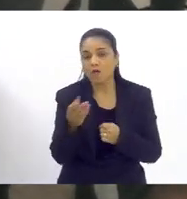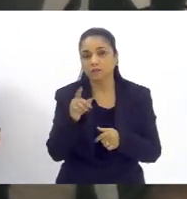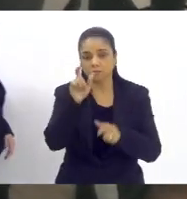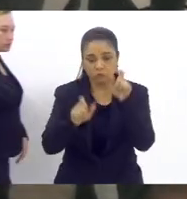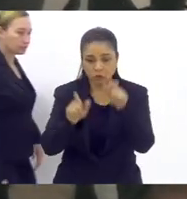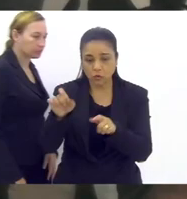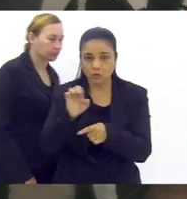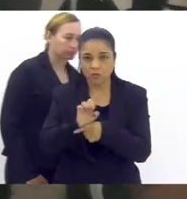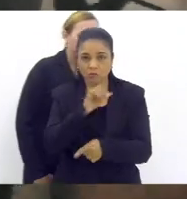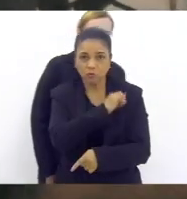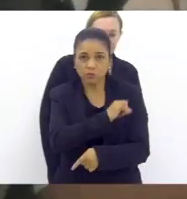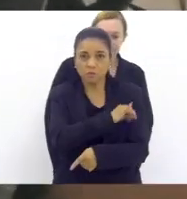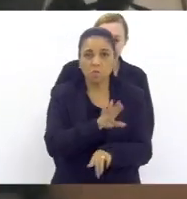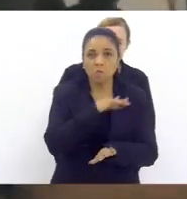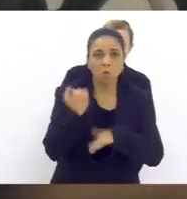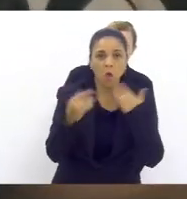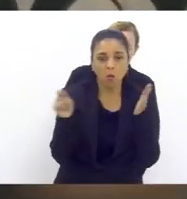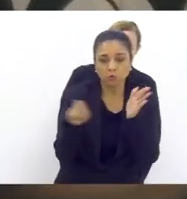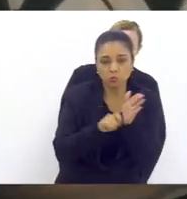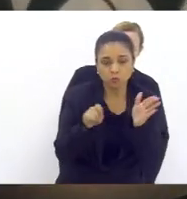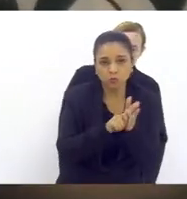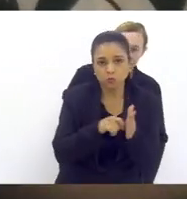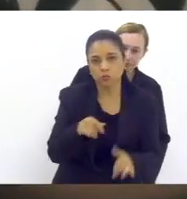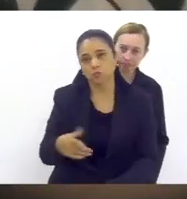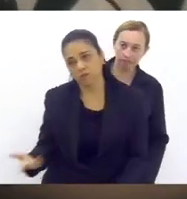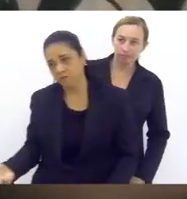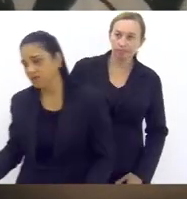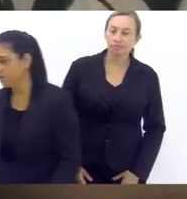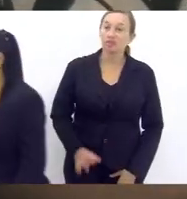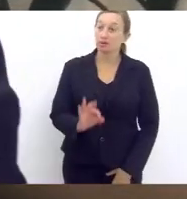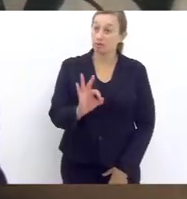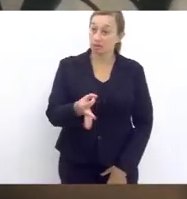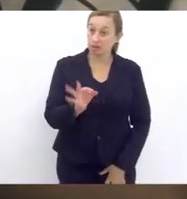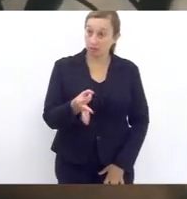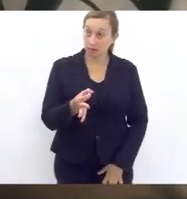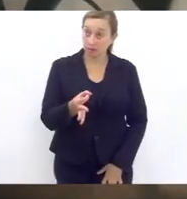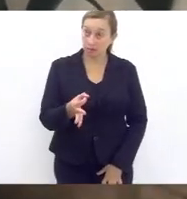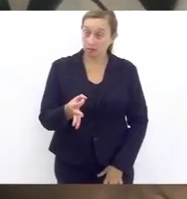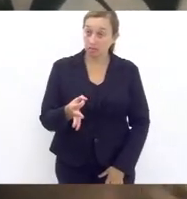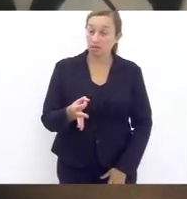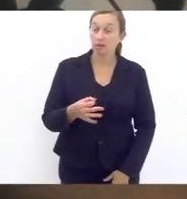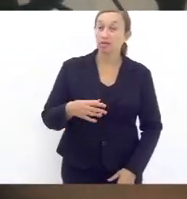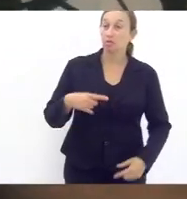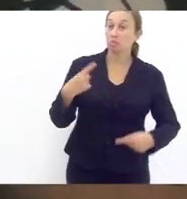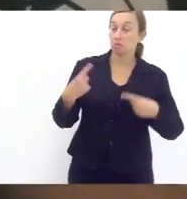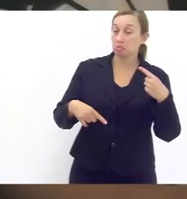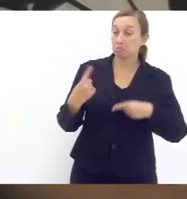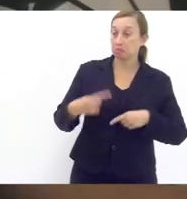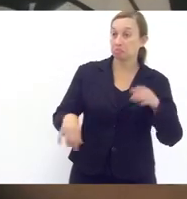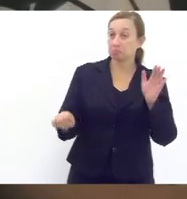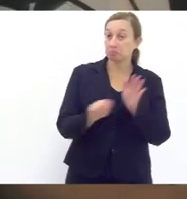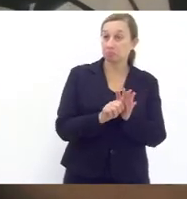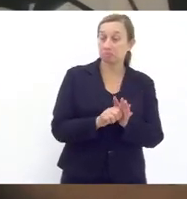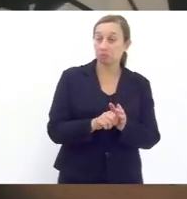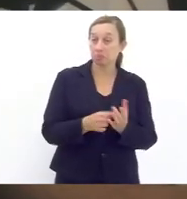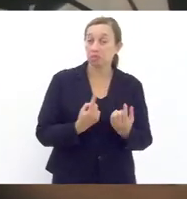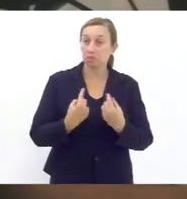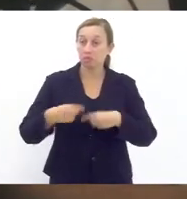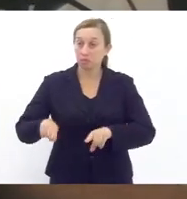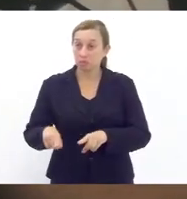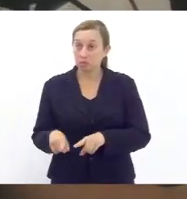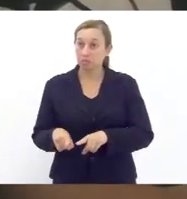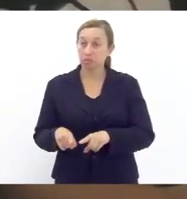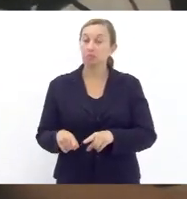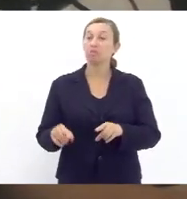a idosa ou canta casa ligado ao uso de substância pode ter certeza que a política de drogas e o combate travado a partir disso